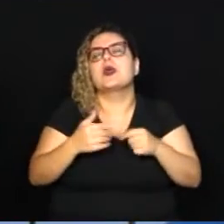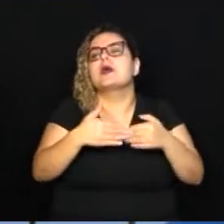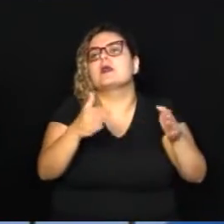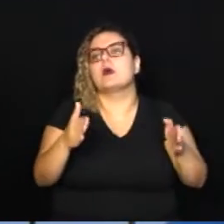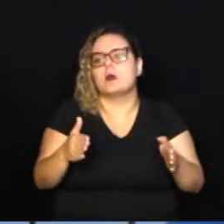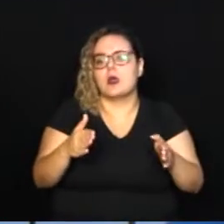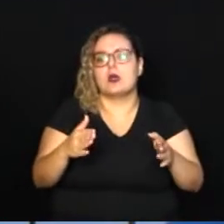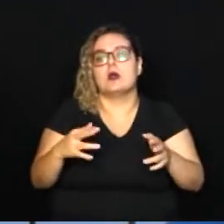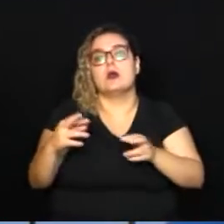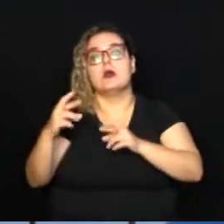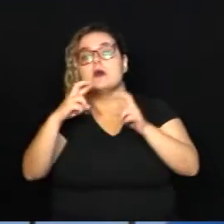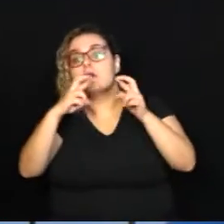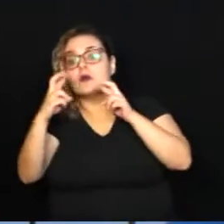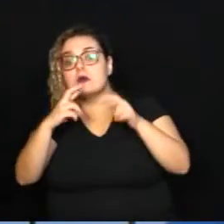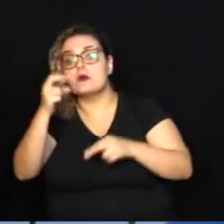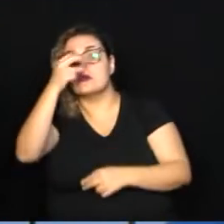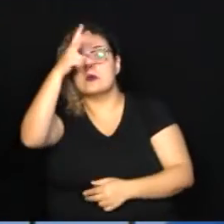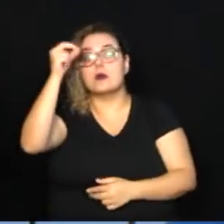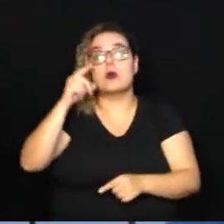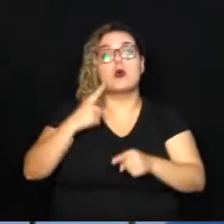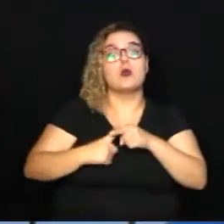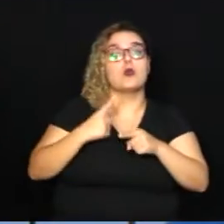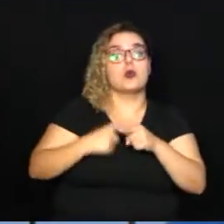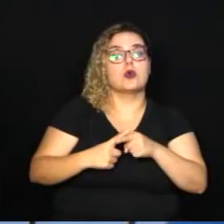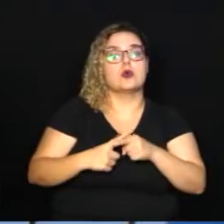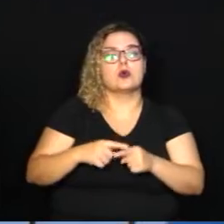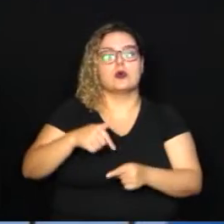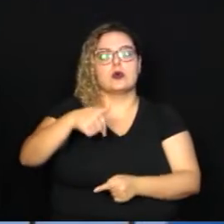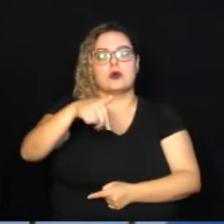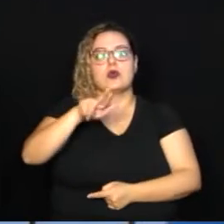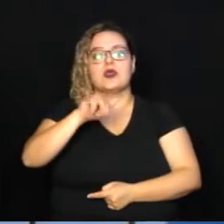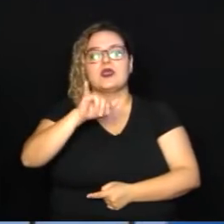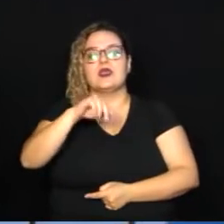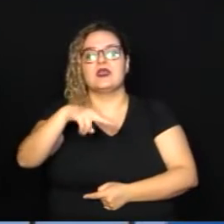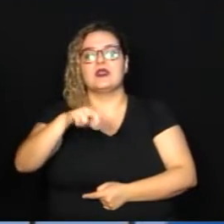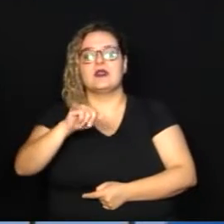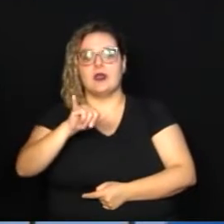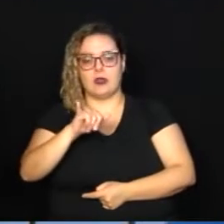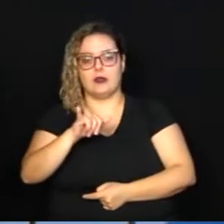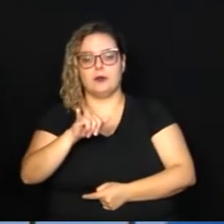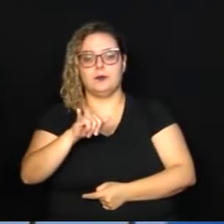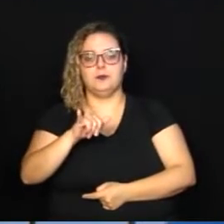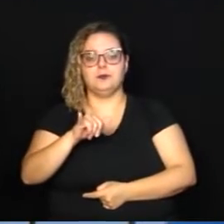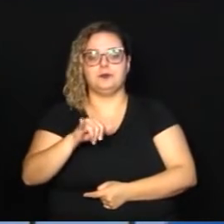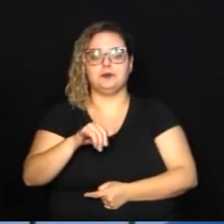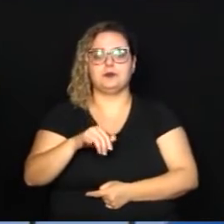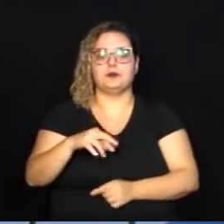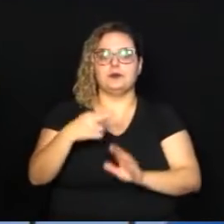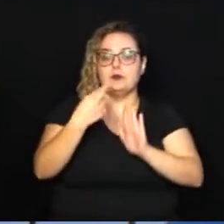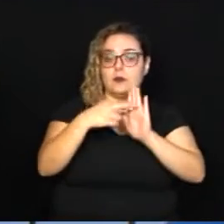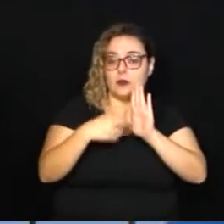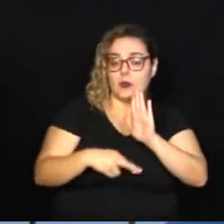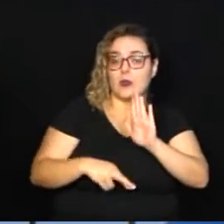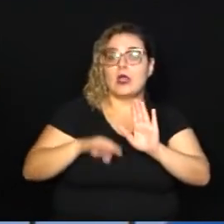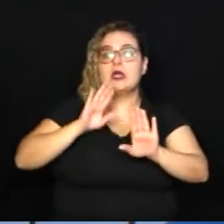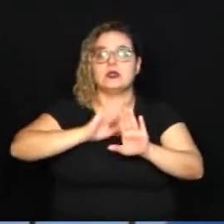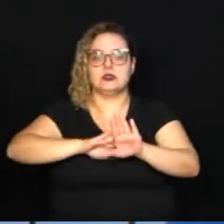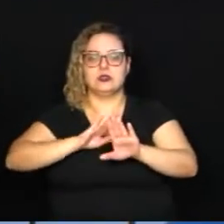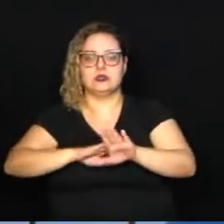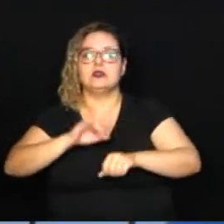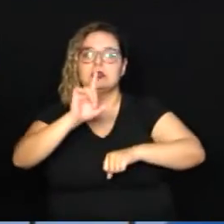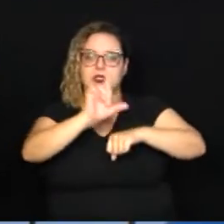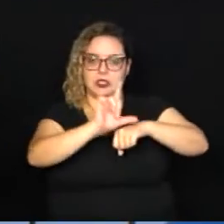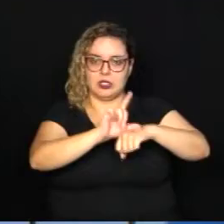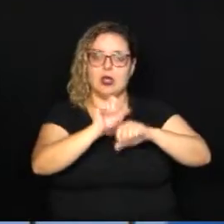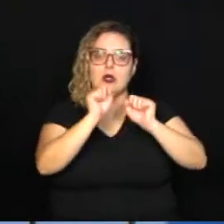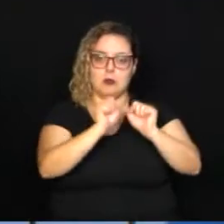averiguamos com a prefeitura e é porque no CNAE, que a gente chama, é um registro das atividades que aquela loja